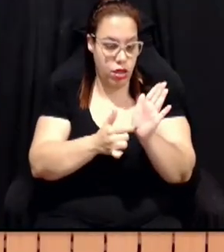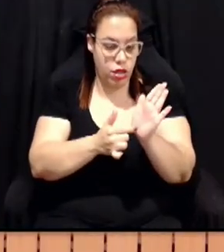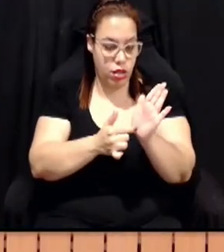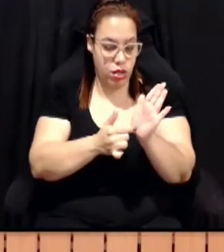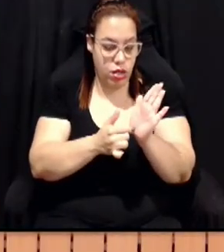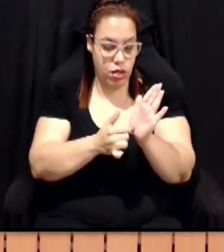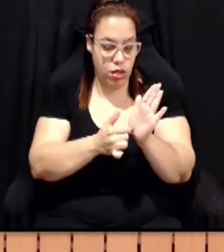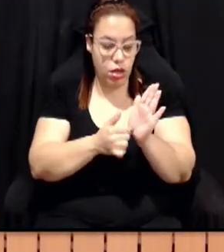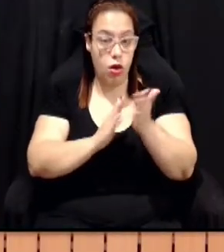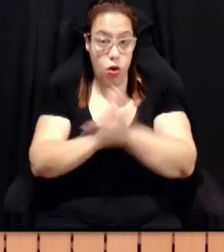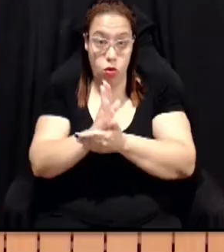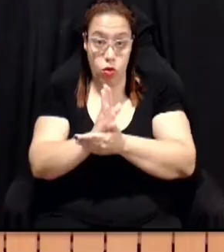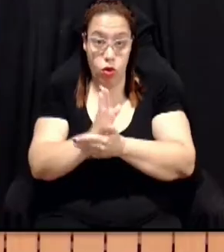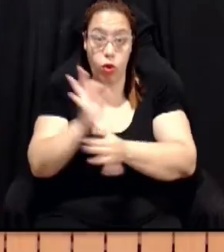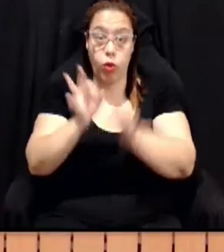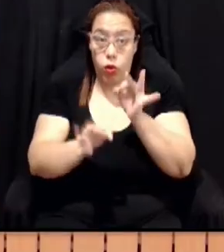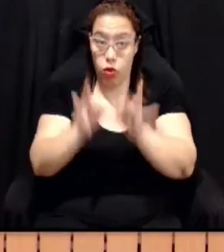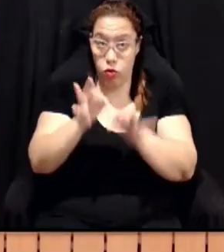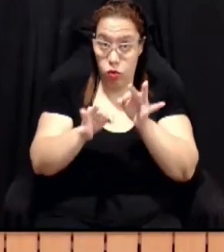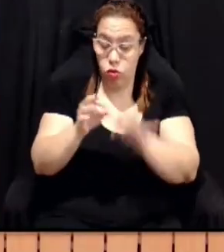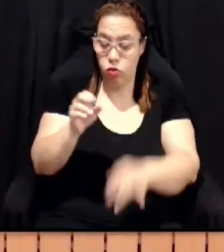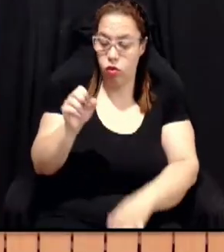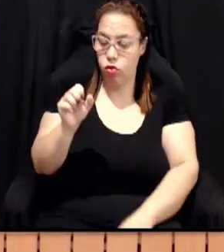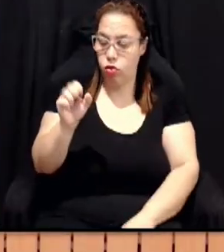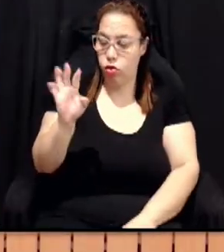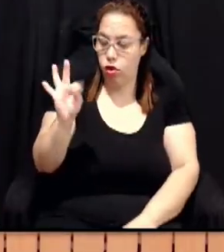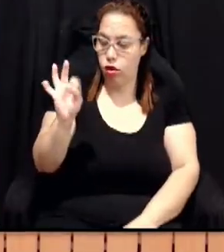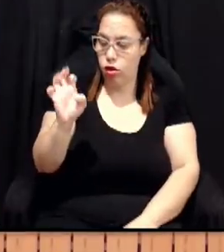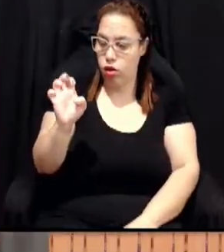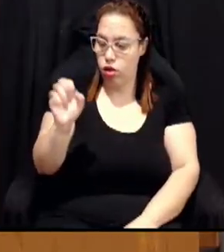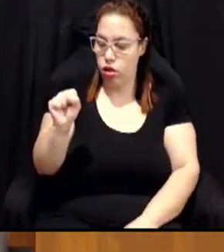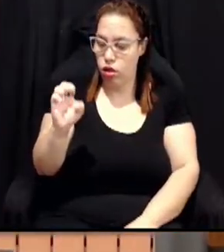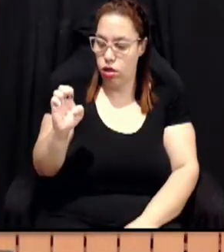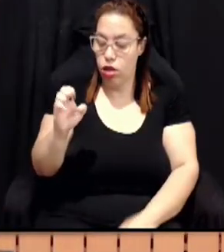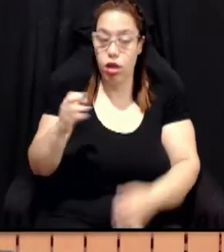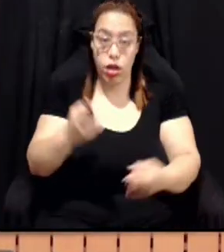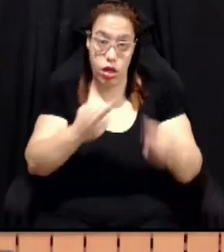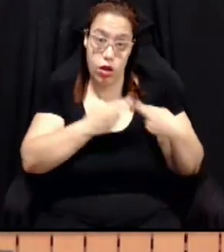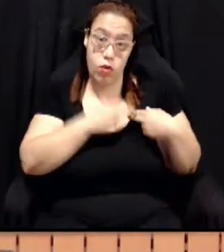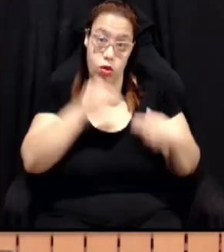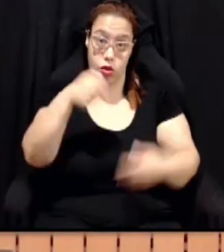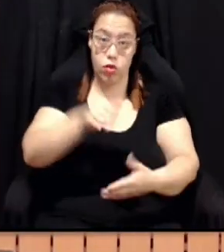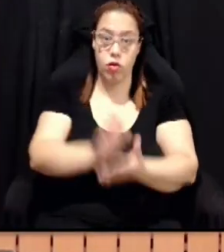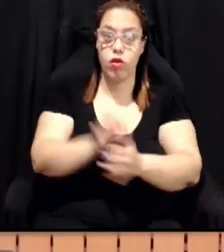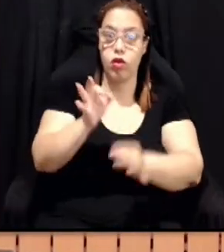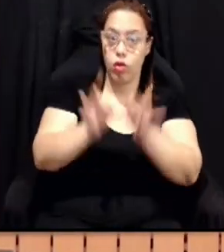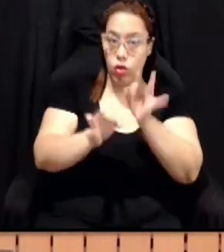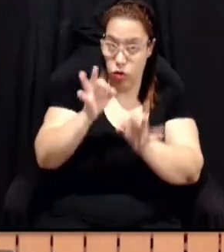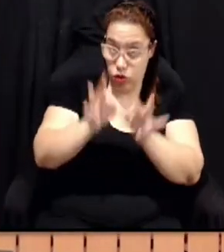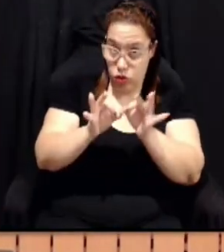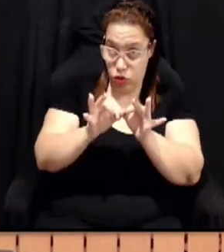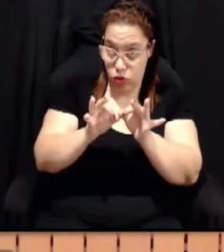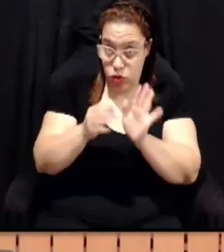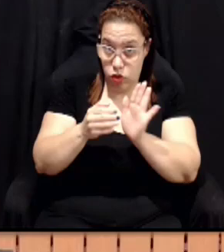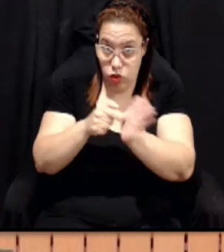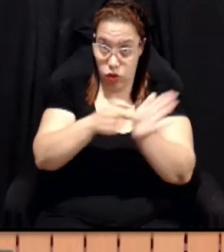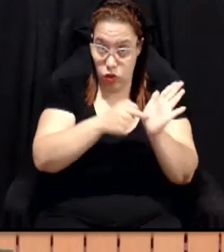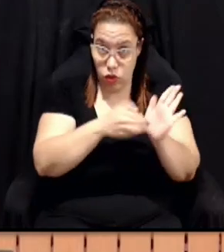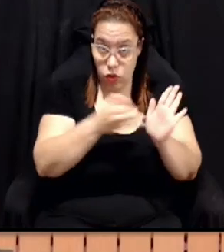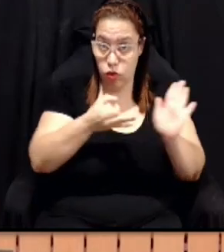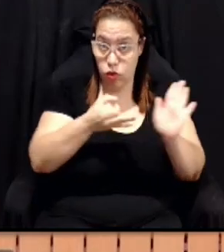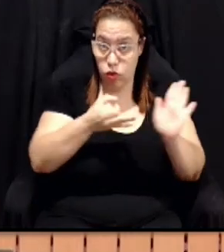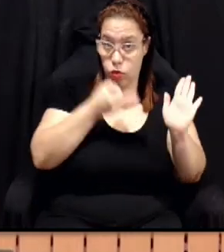aprovada pelo Tribunal de Contas, e a responsabilidade que nós tivemos aqui. O Tribunal de Contas do Estado apresenta um parecer